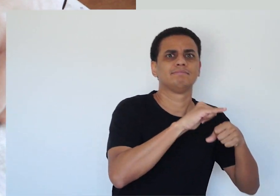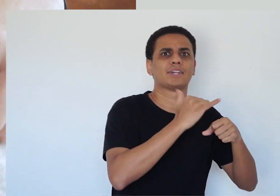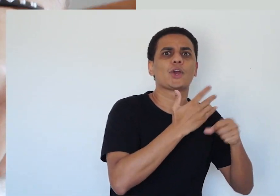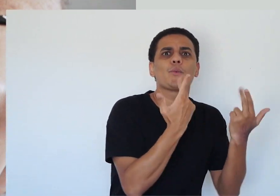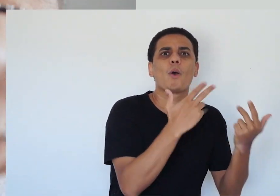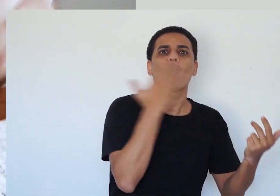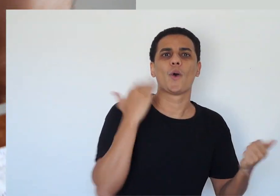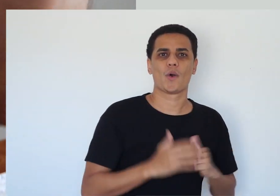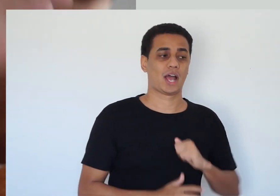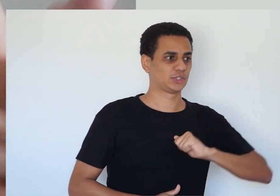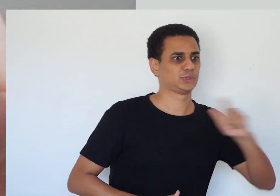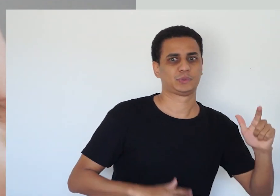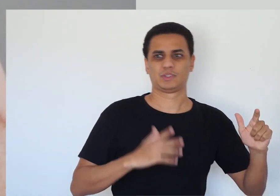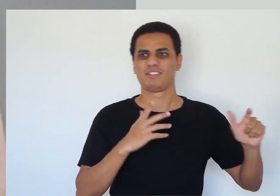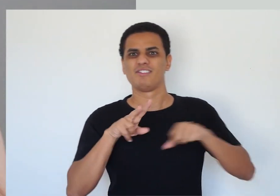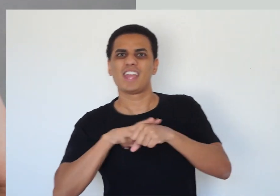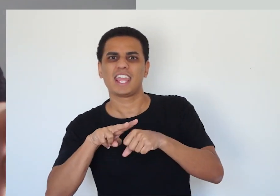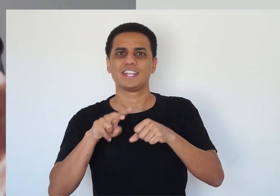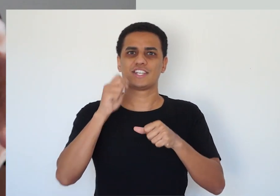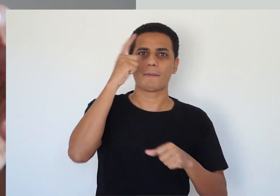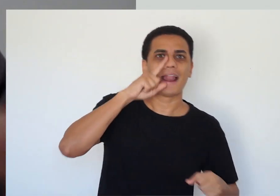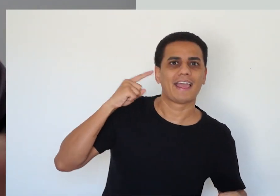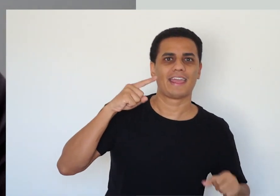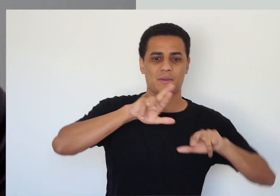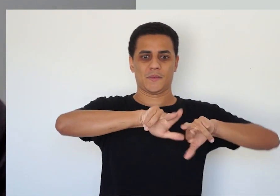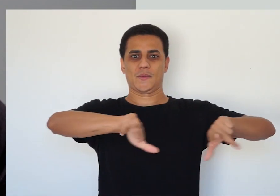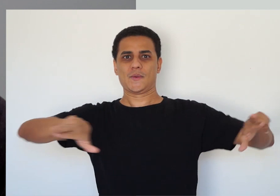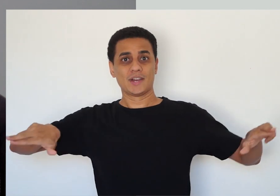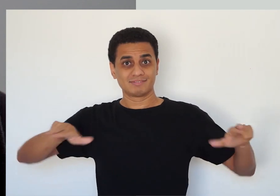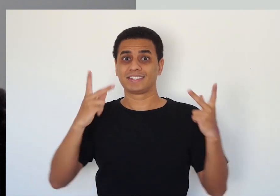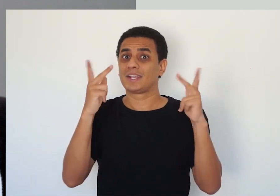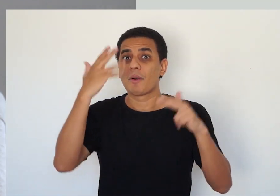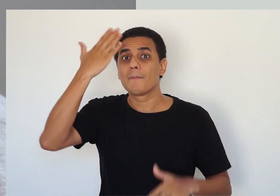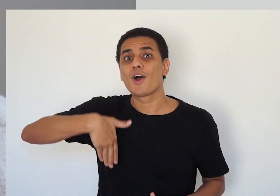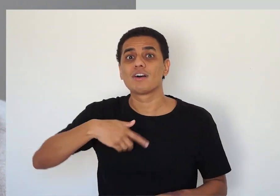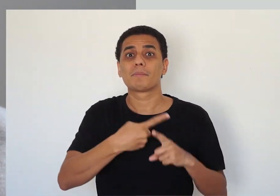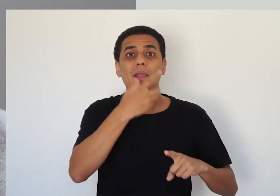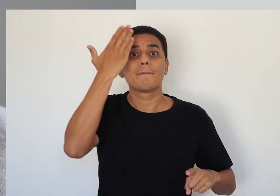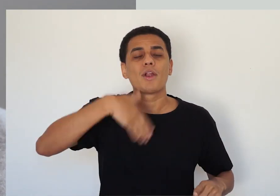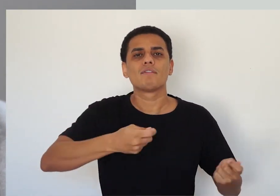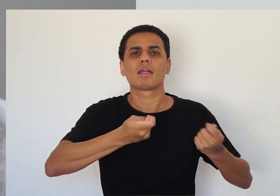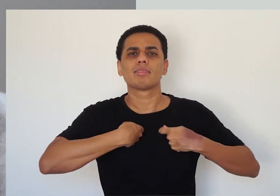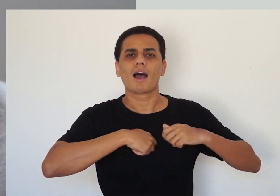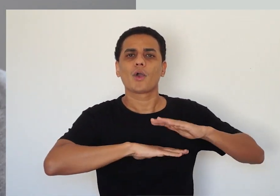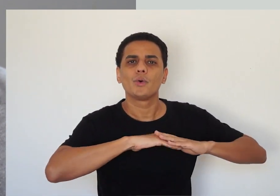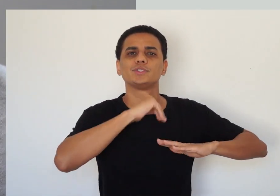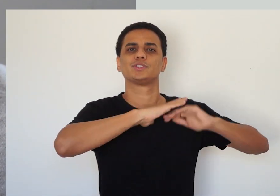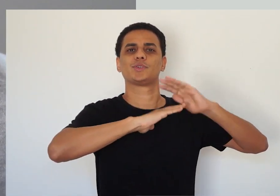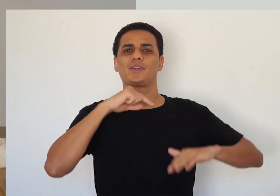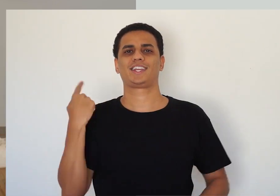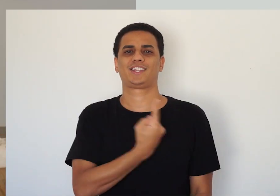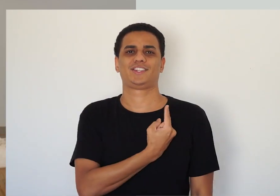marrom, outra verde, outra roxa, outra cinza. Porque, na verdade, Deus vai nos construindo através das